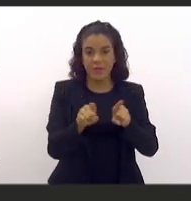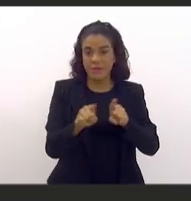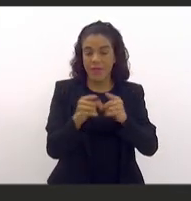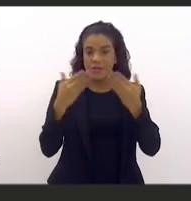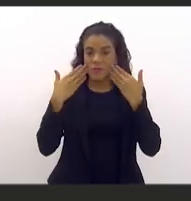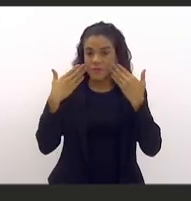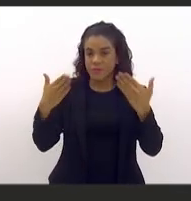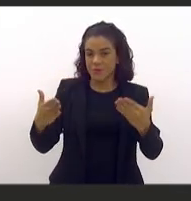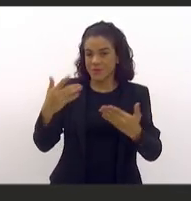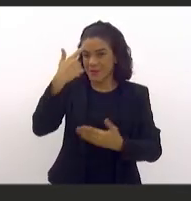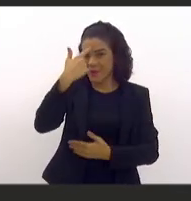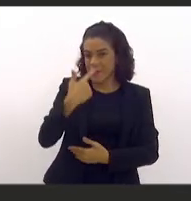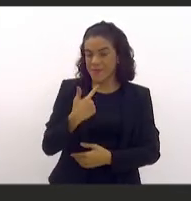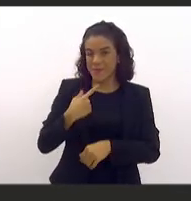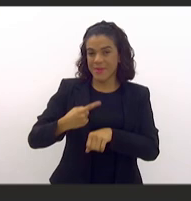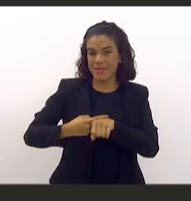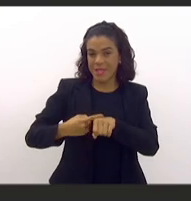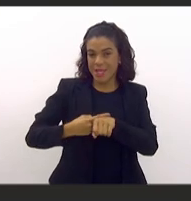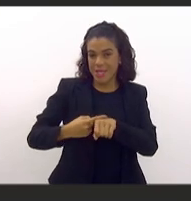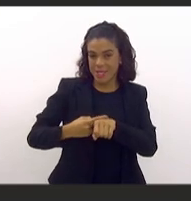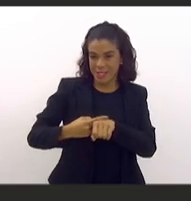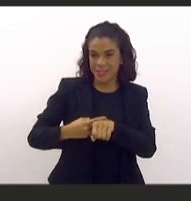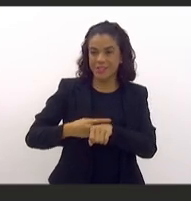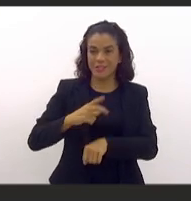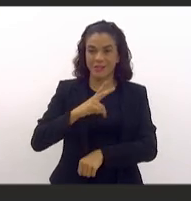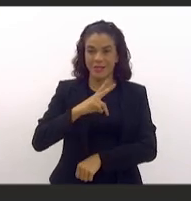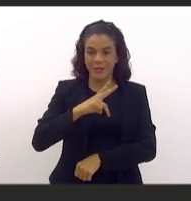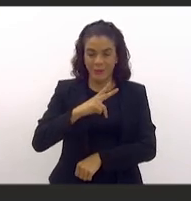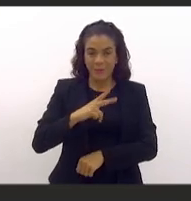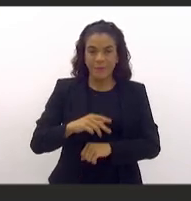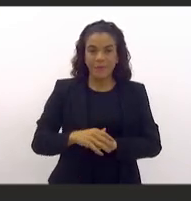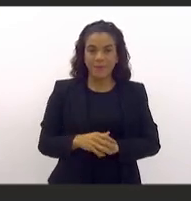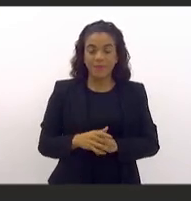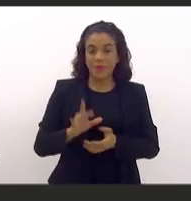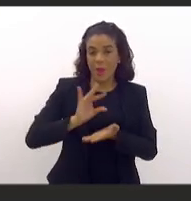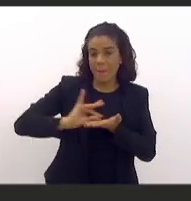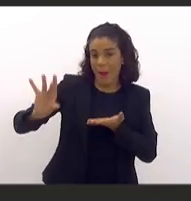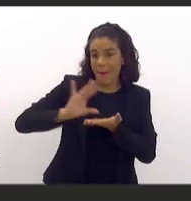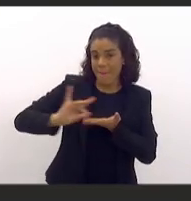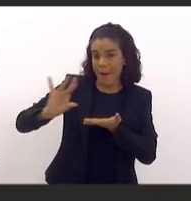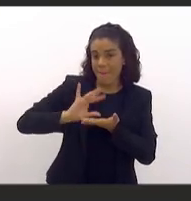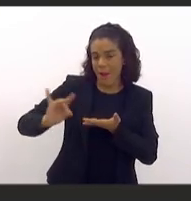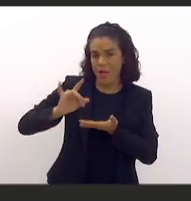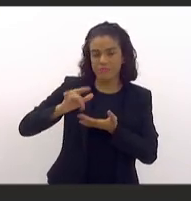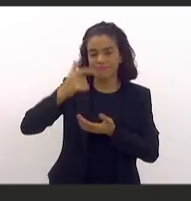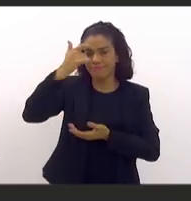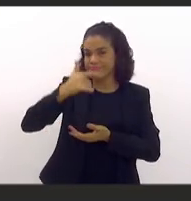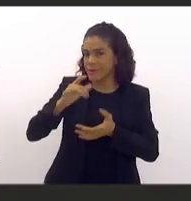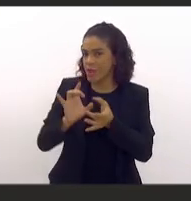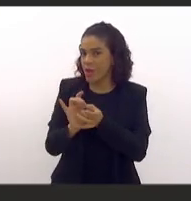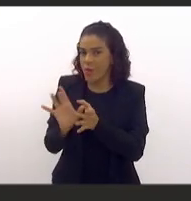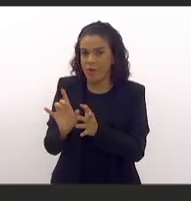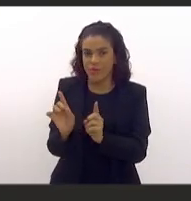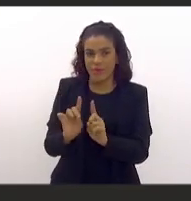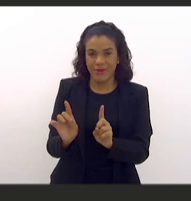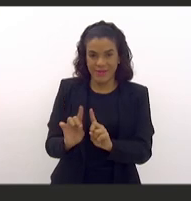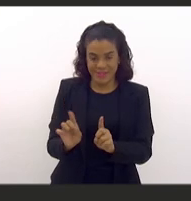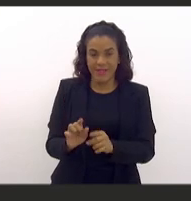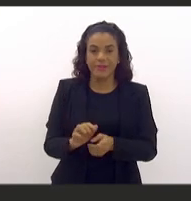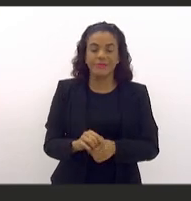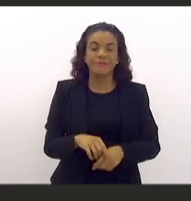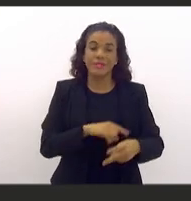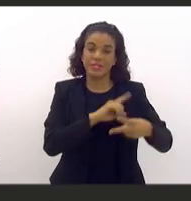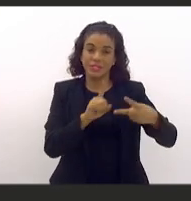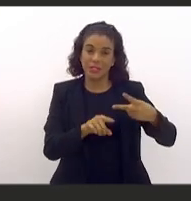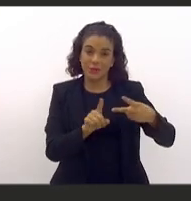são esses conteúdos compartilhados sem autorização, de nudez e de sexo, está em segundo na